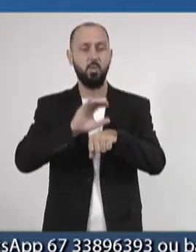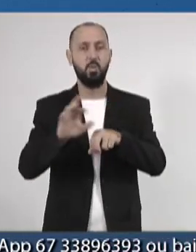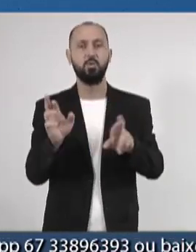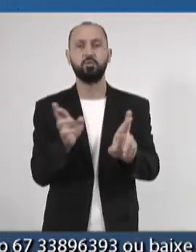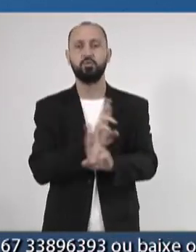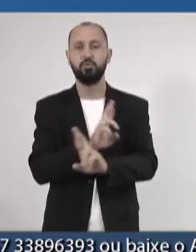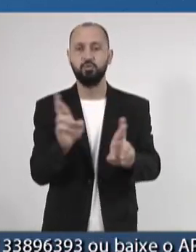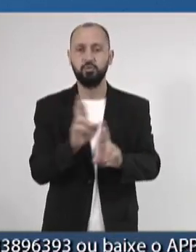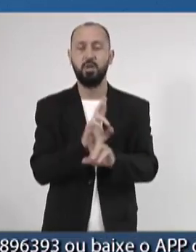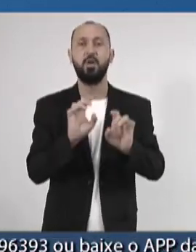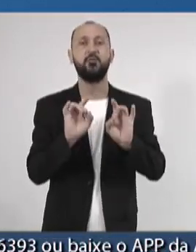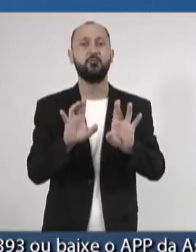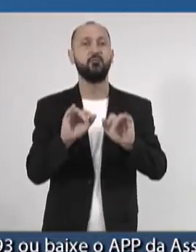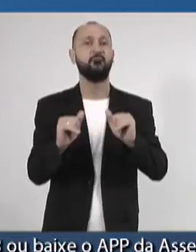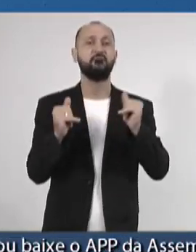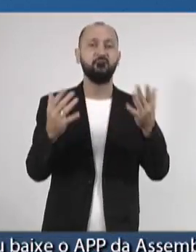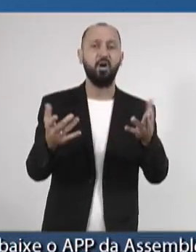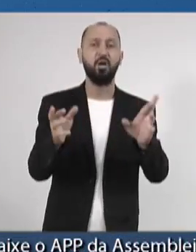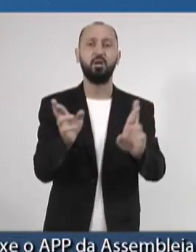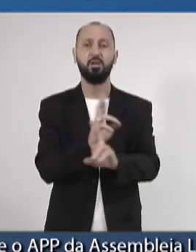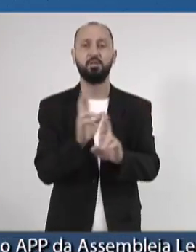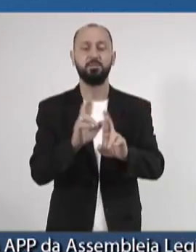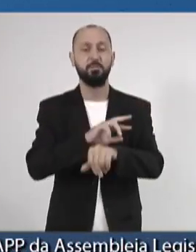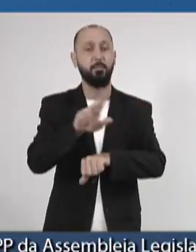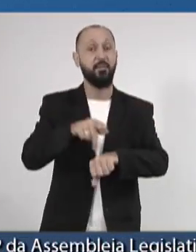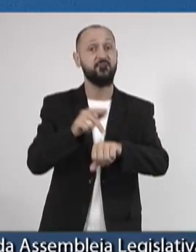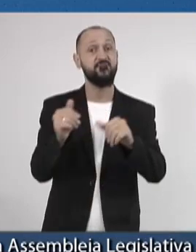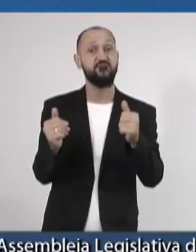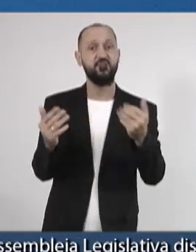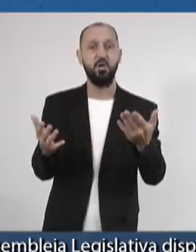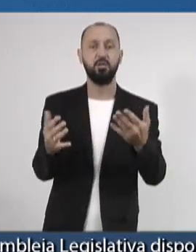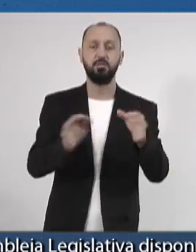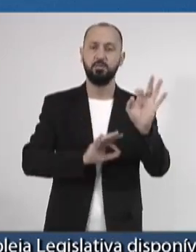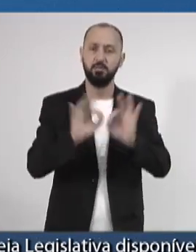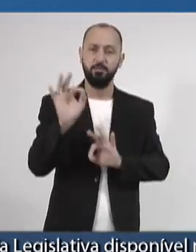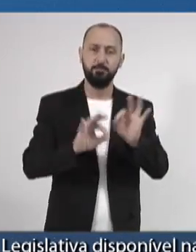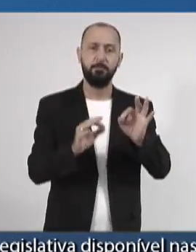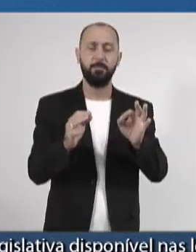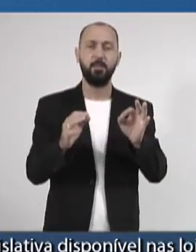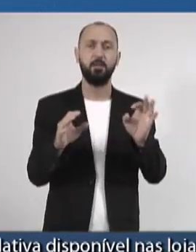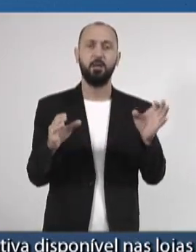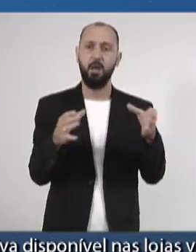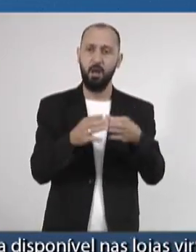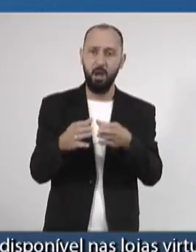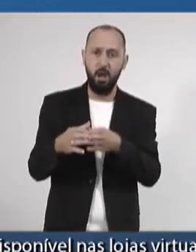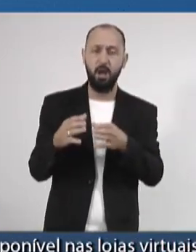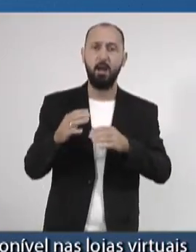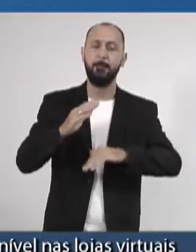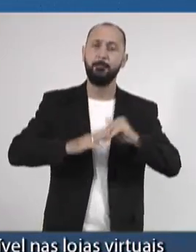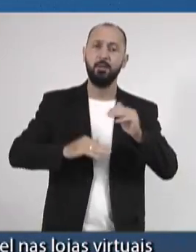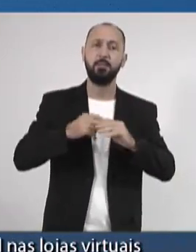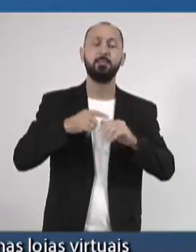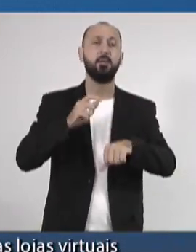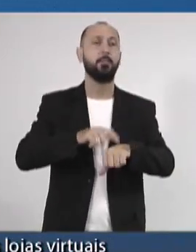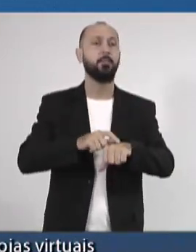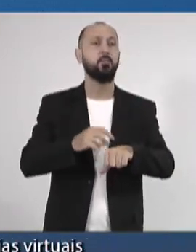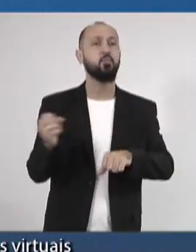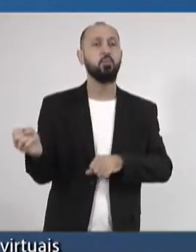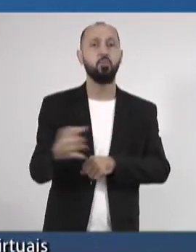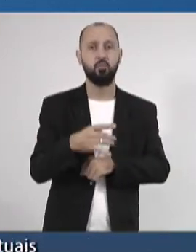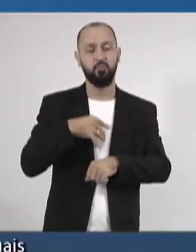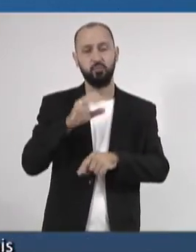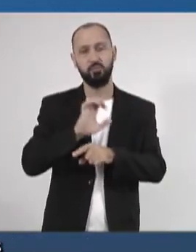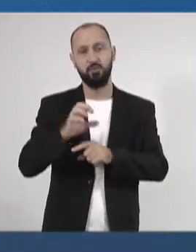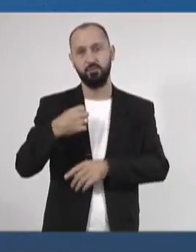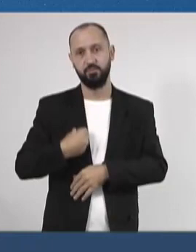relações de comércio exterior, de relações internacionais, preparar nossa moçada para esse novo momento que o Estado vai